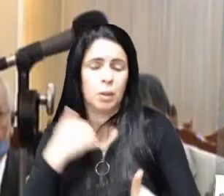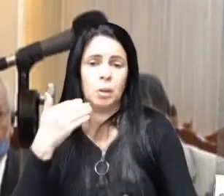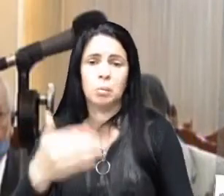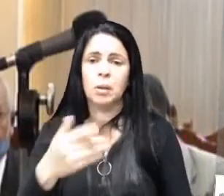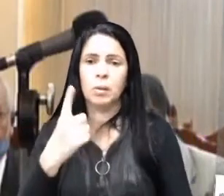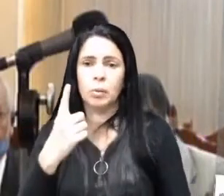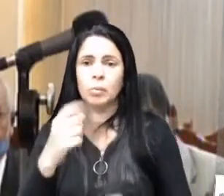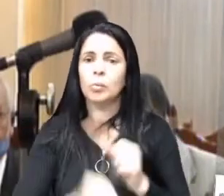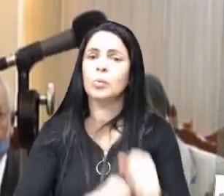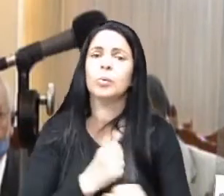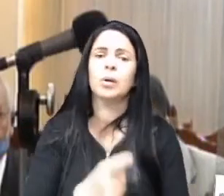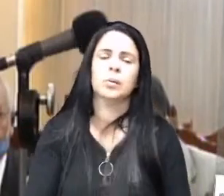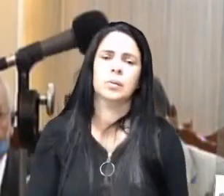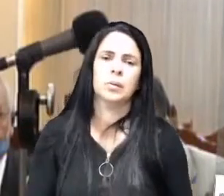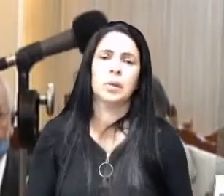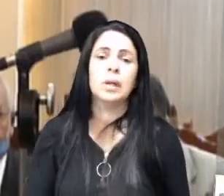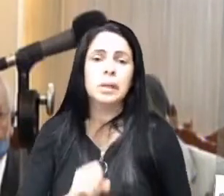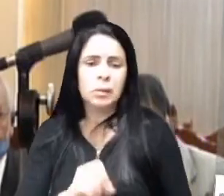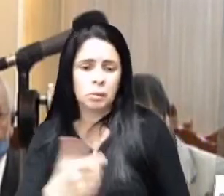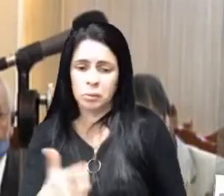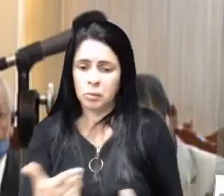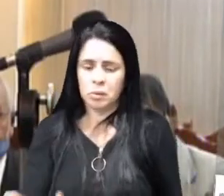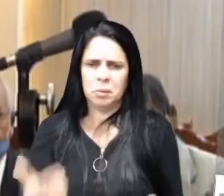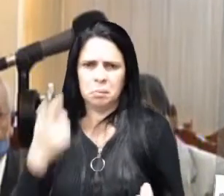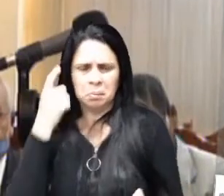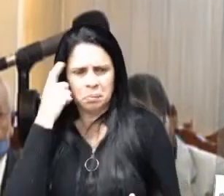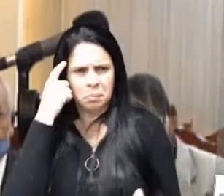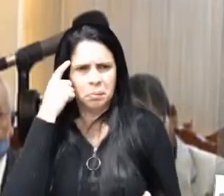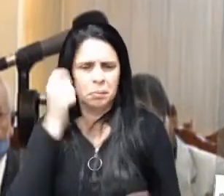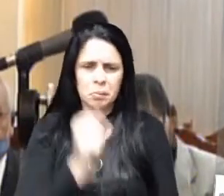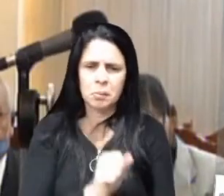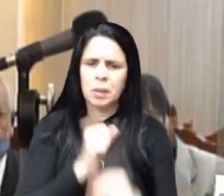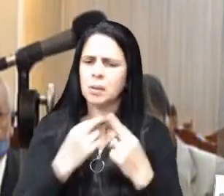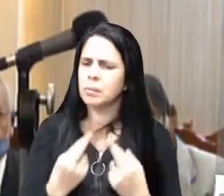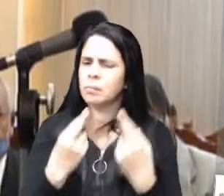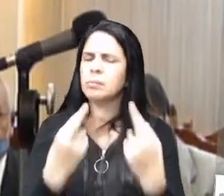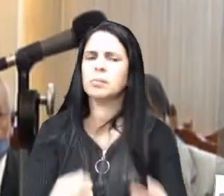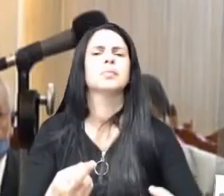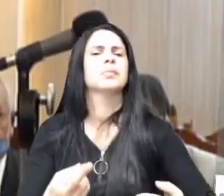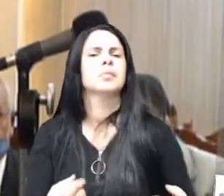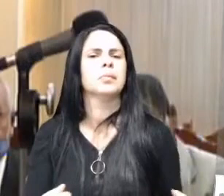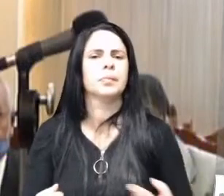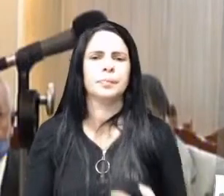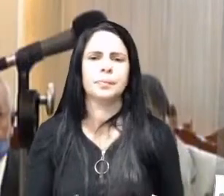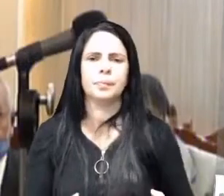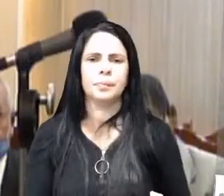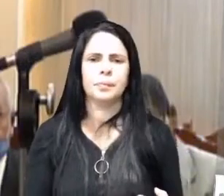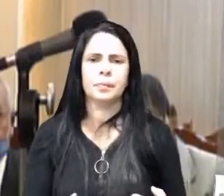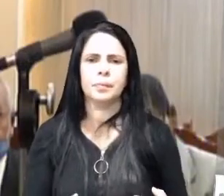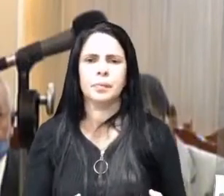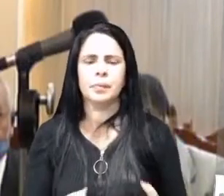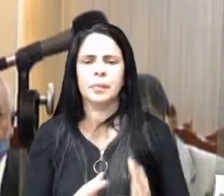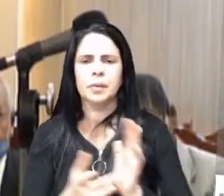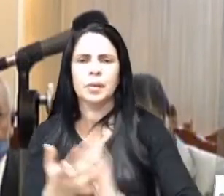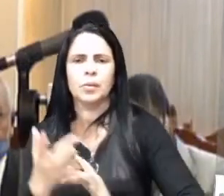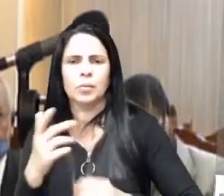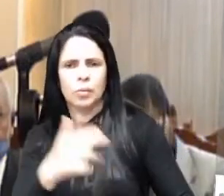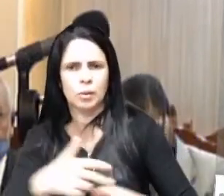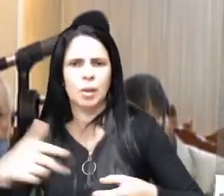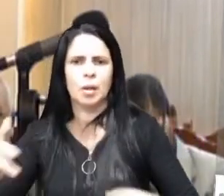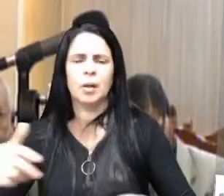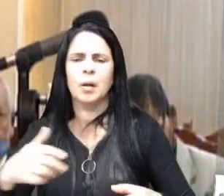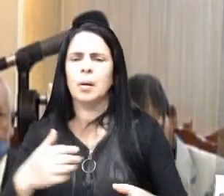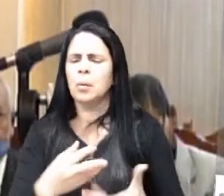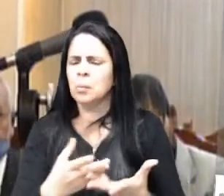não houvesse essa expectativa, essa perspectiva, essa esperança, muitos já teriam ido e tinham perdido a